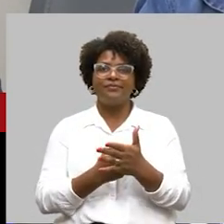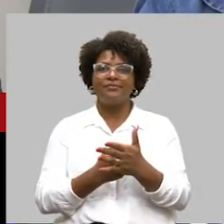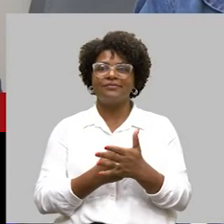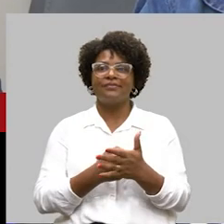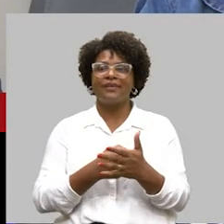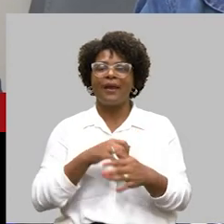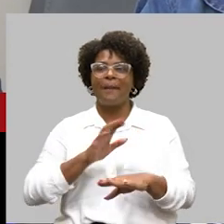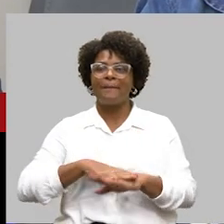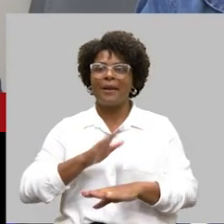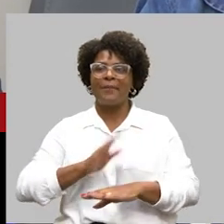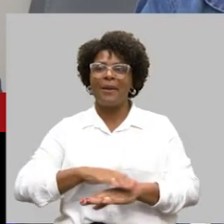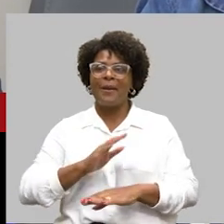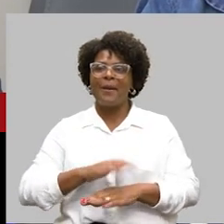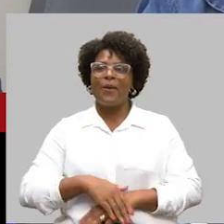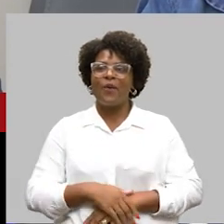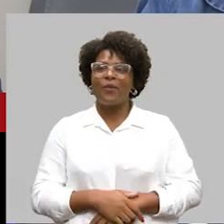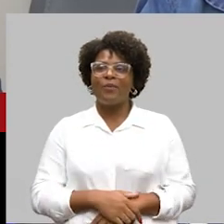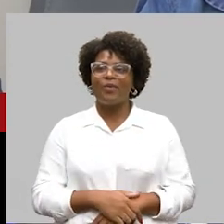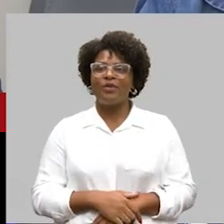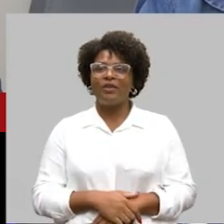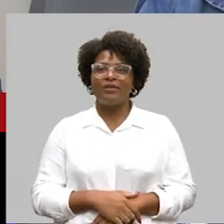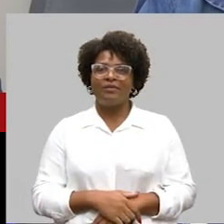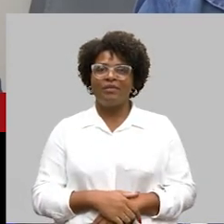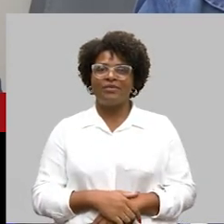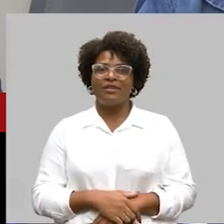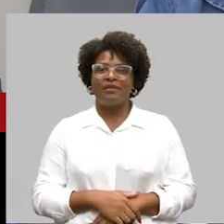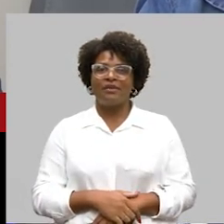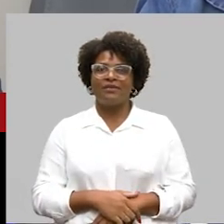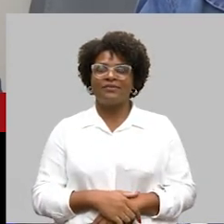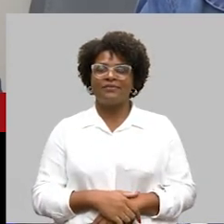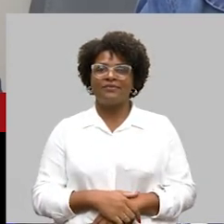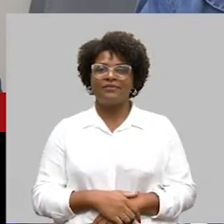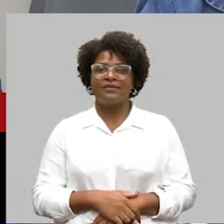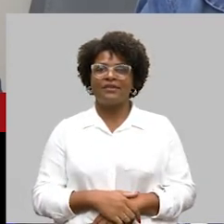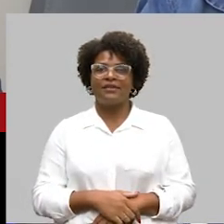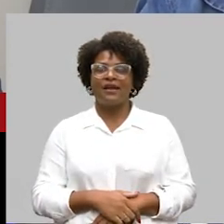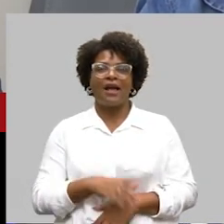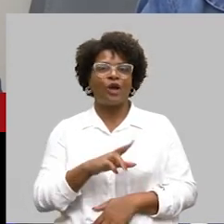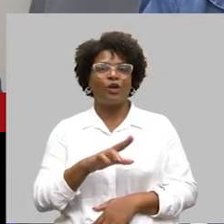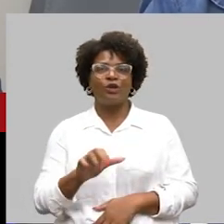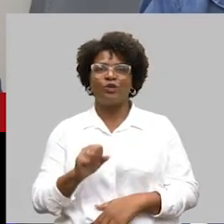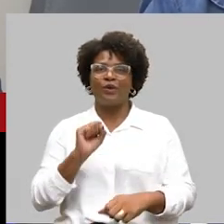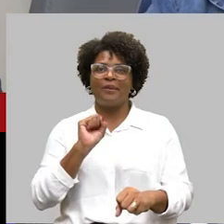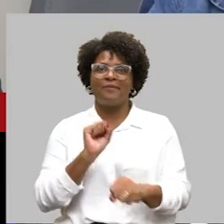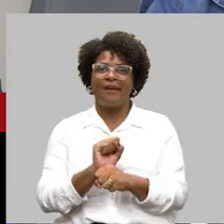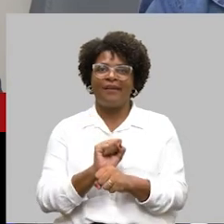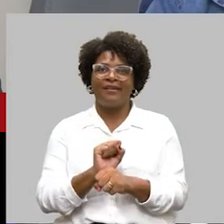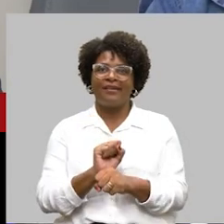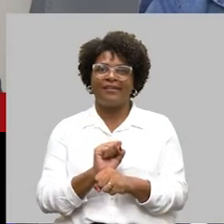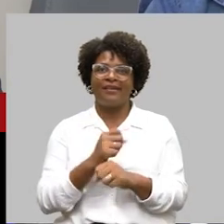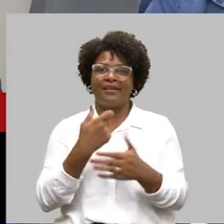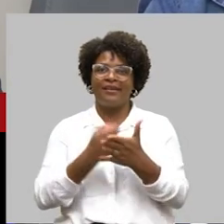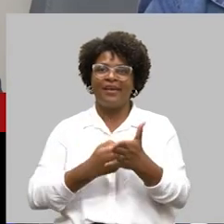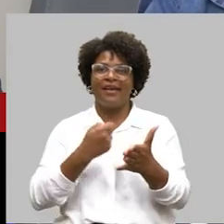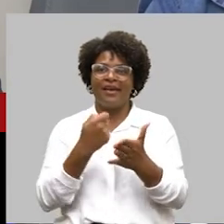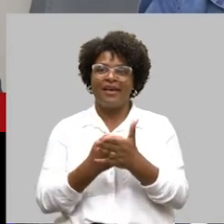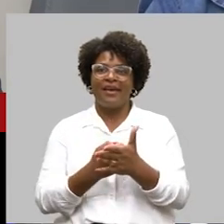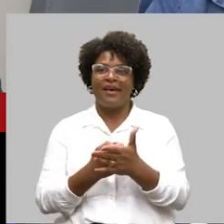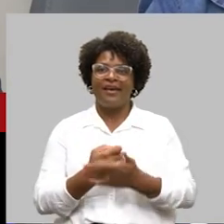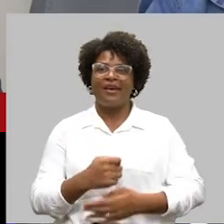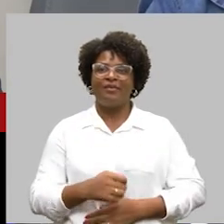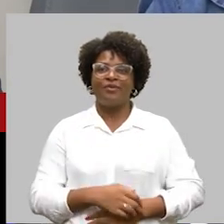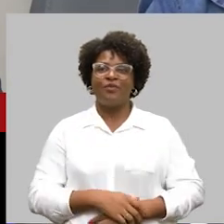paraas nossas escolas famílias agrícolas e que nunca pare essa luta né porque é